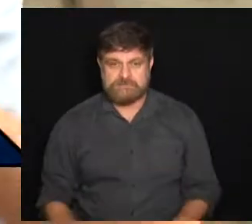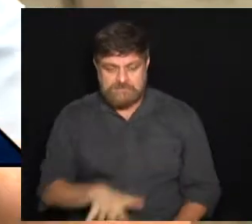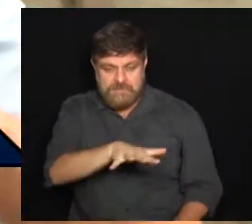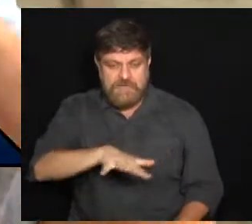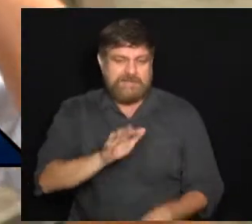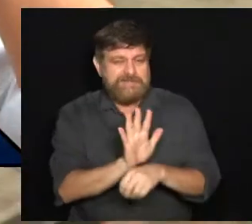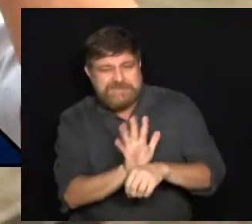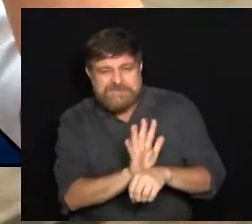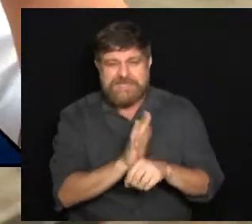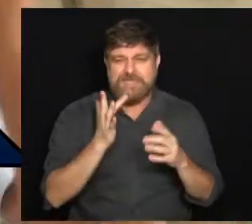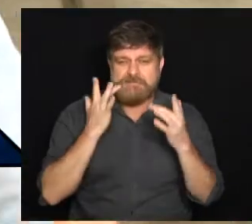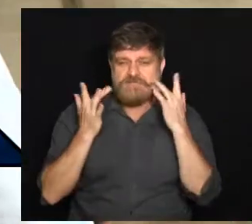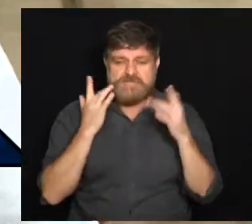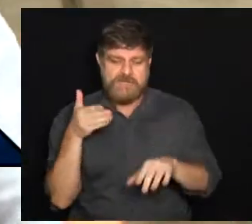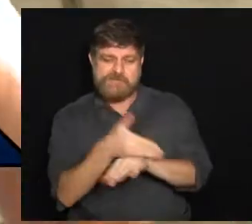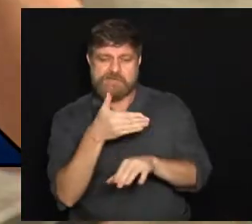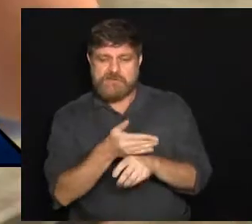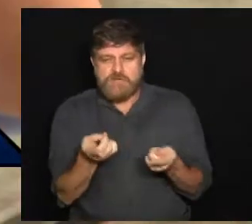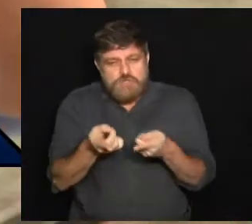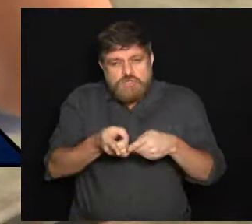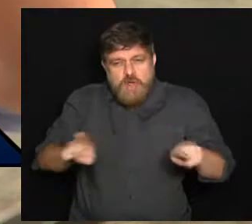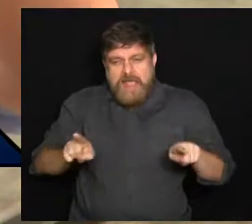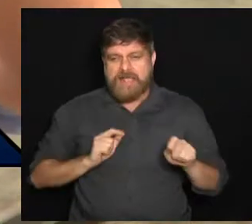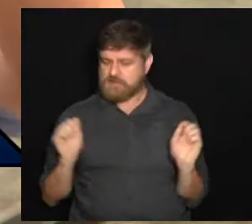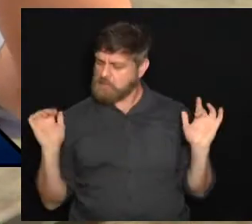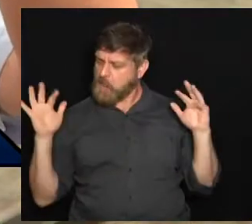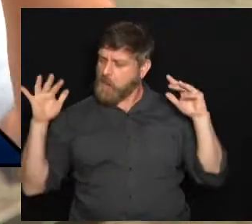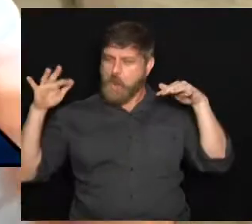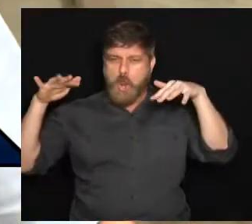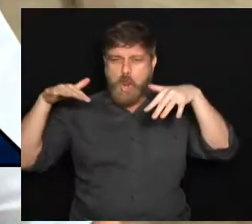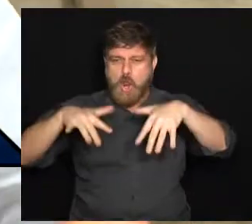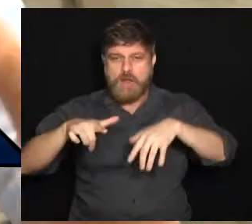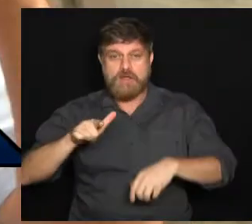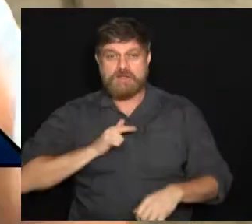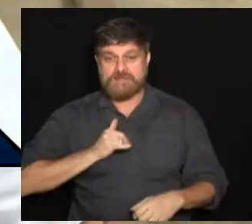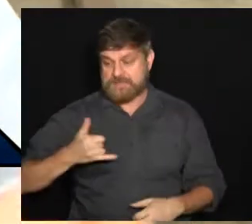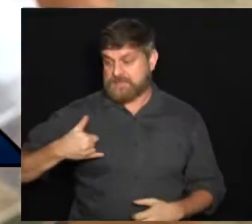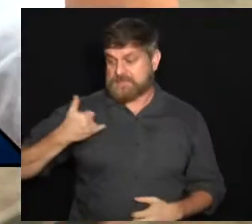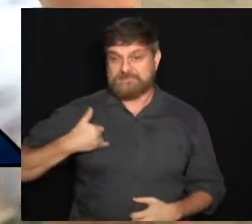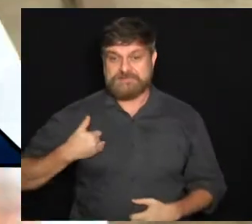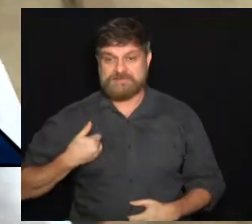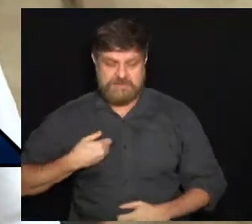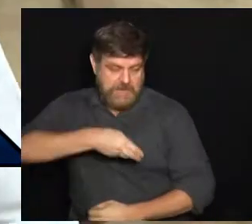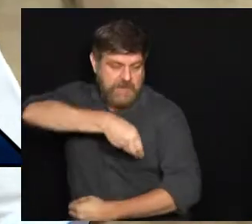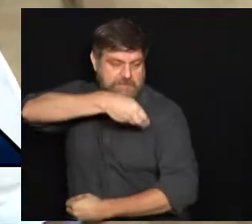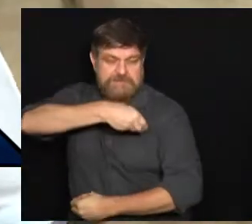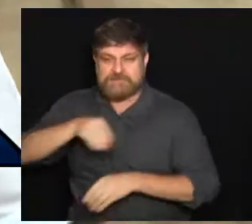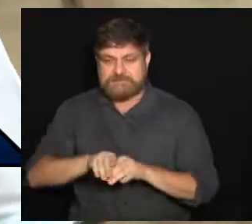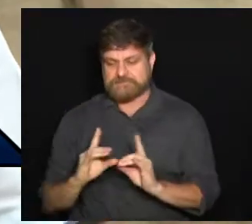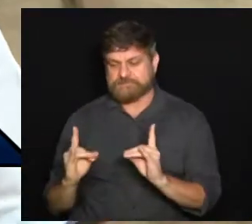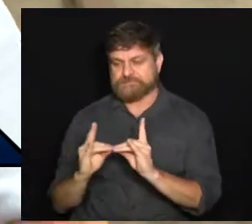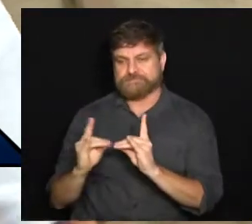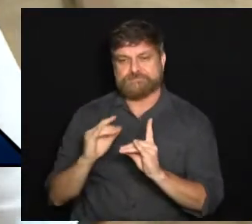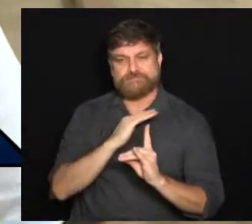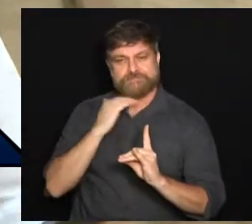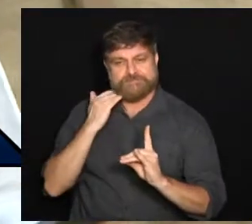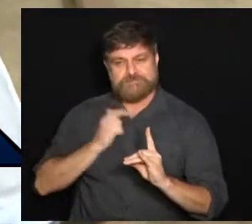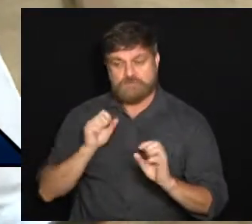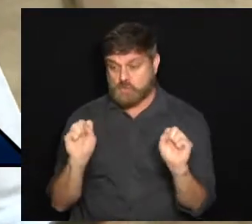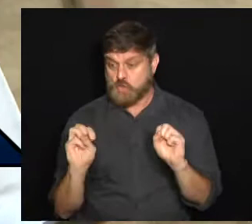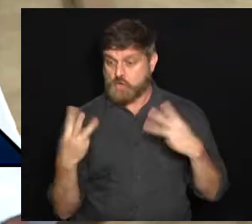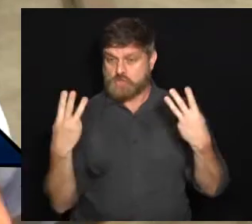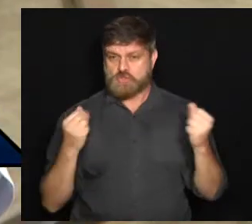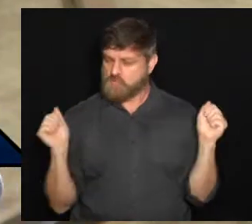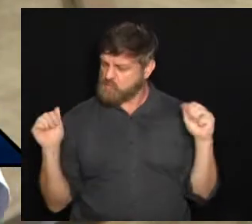cinema, teatro, churrascão, né, se o pessoal estiver em aniversário, batizado, velório, se a gente for em show, o